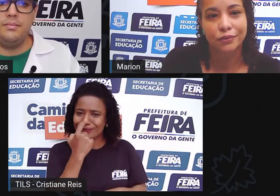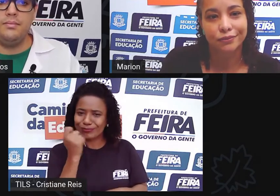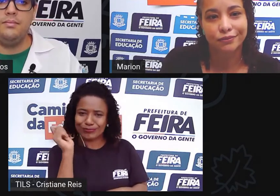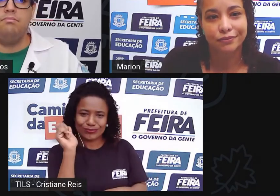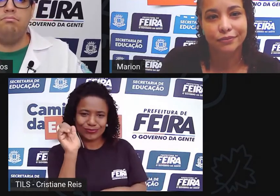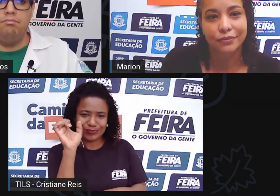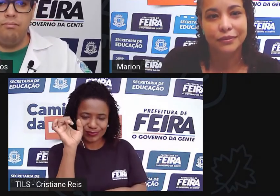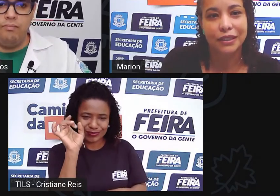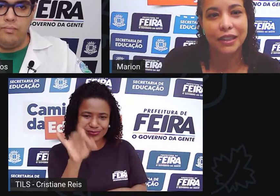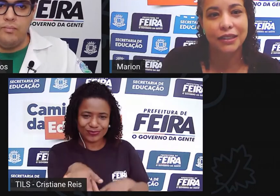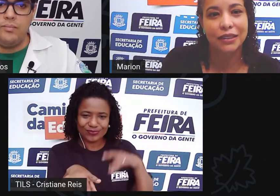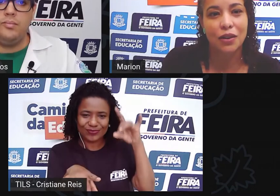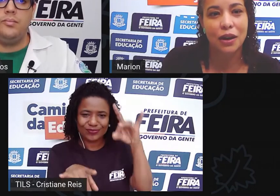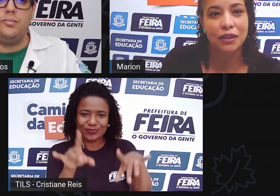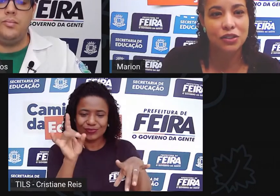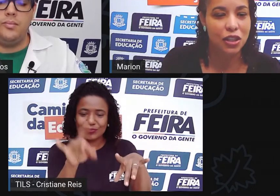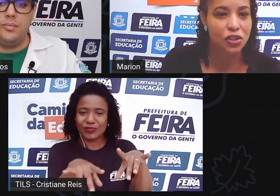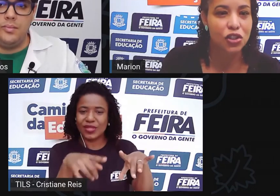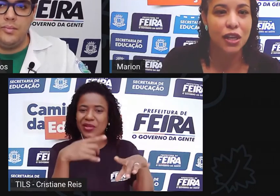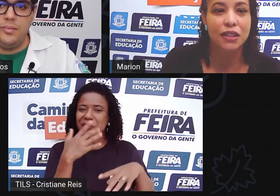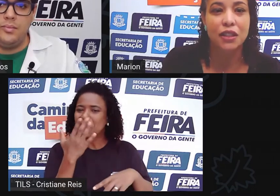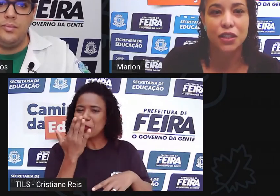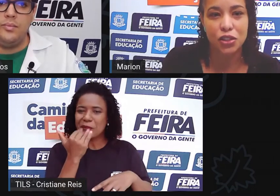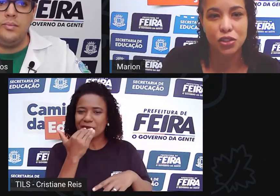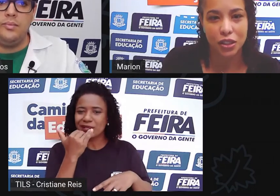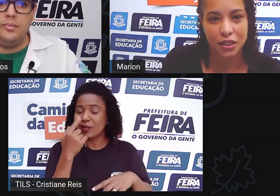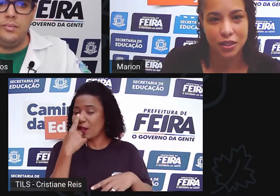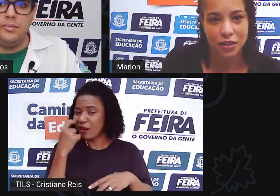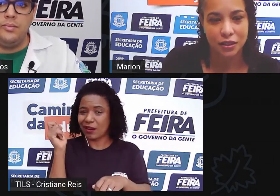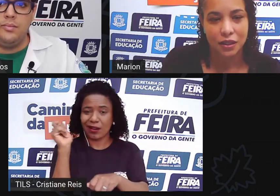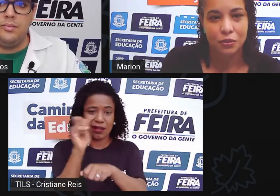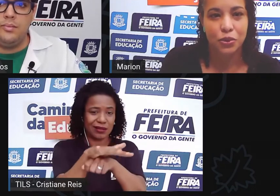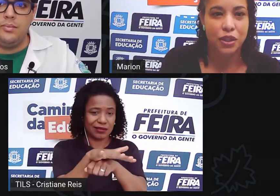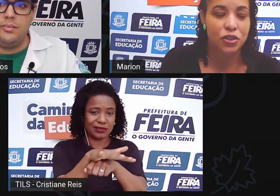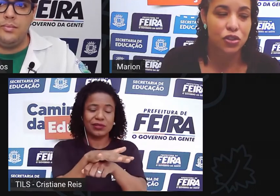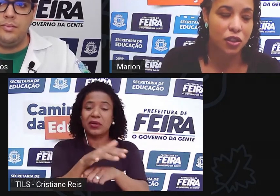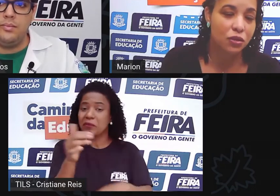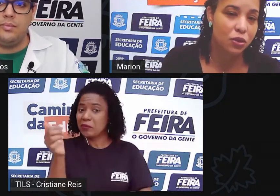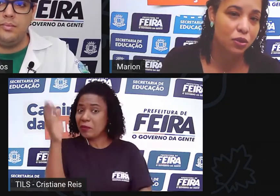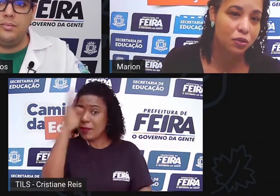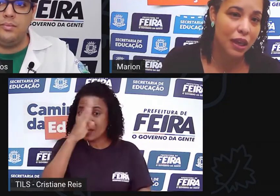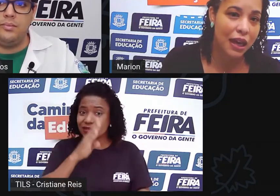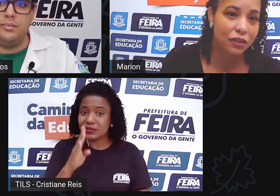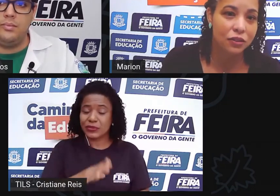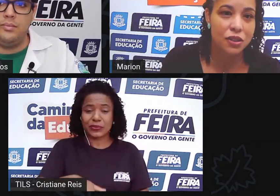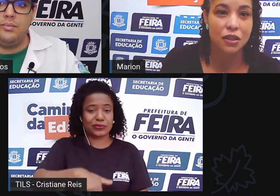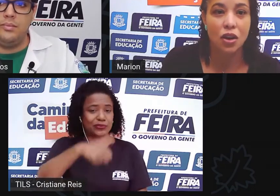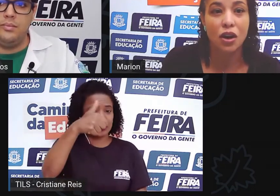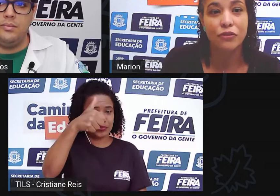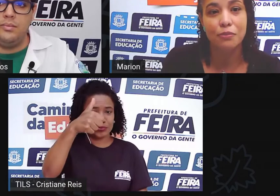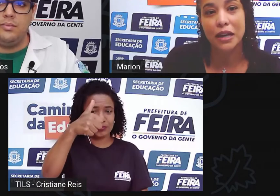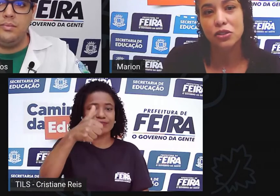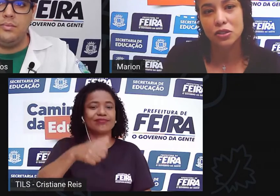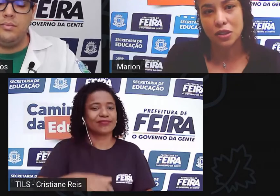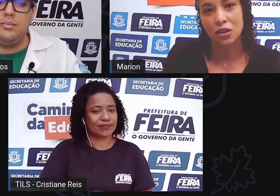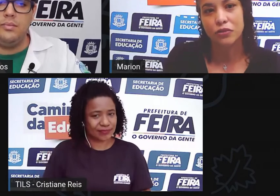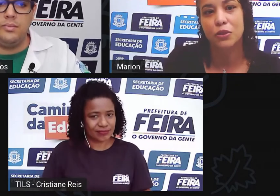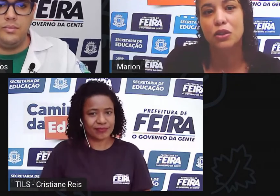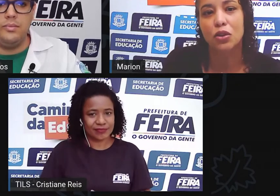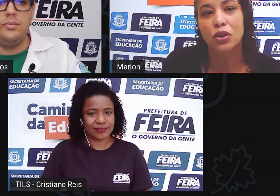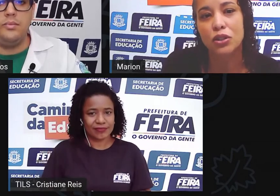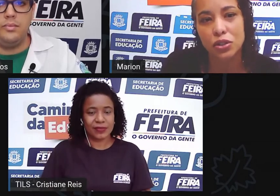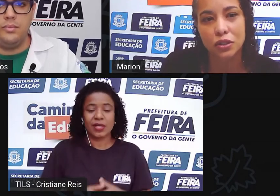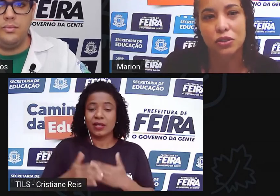mundo. Né? Então, a estatística triste é essa, porque a gente tem do outro lado mais de